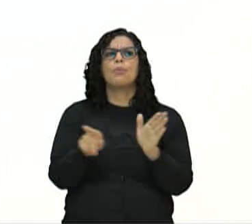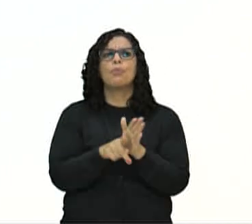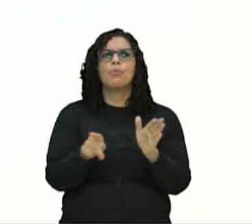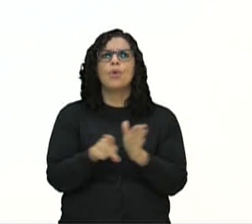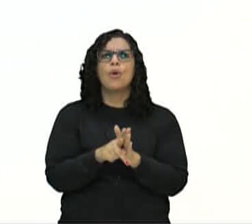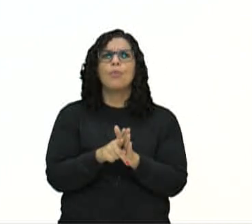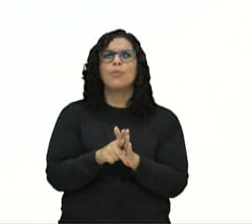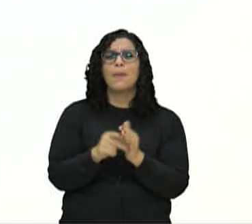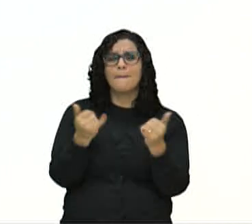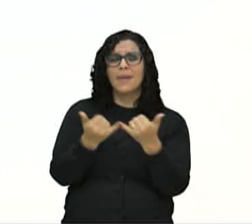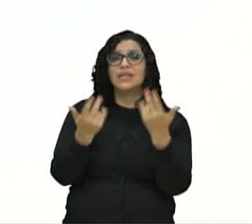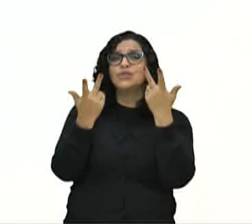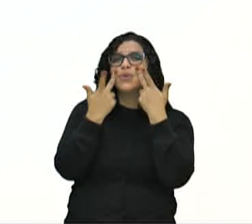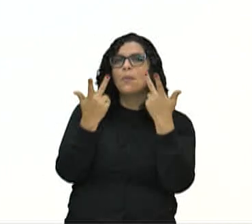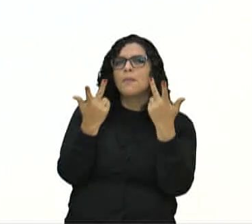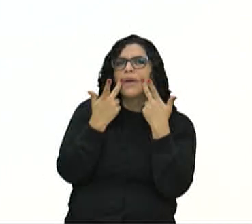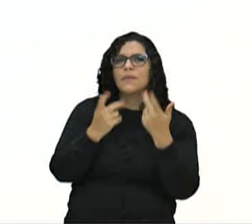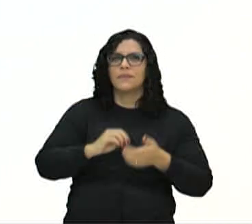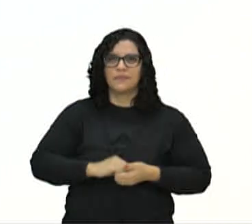expressão popular?